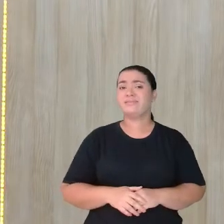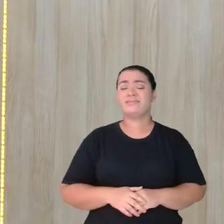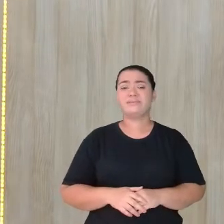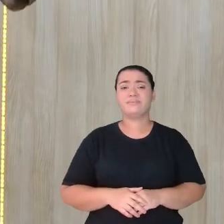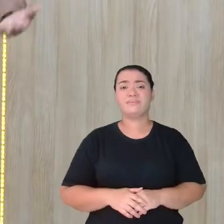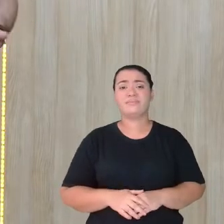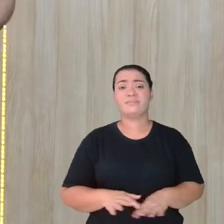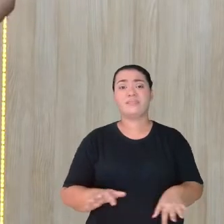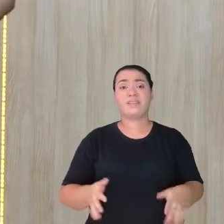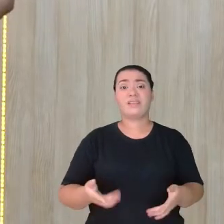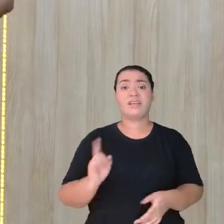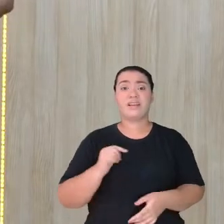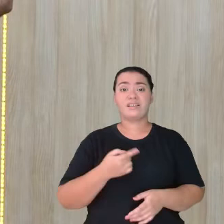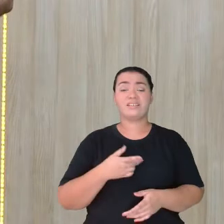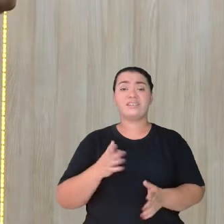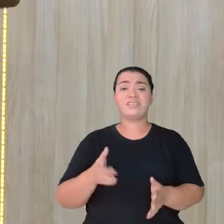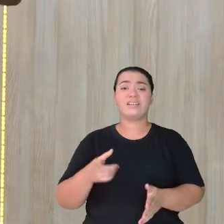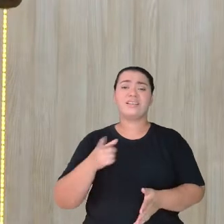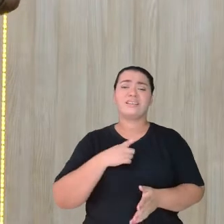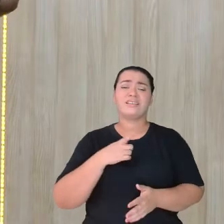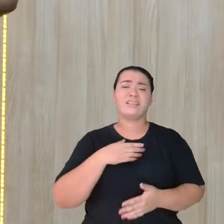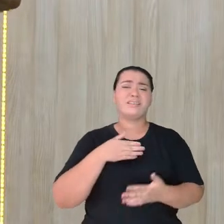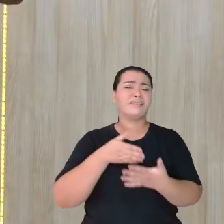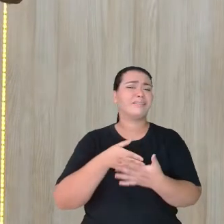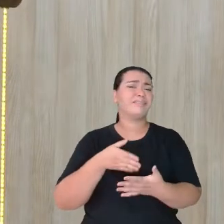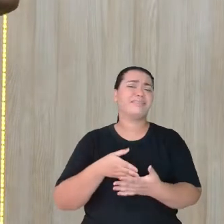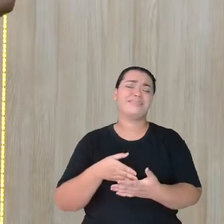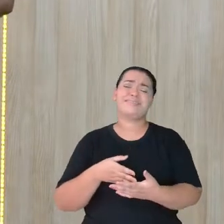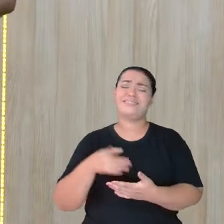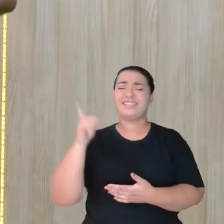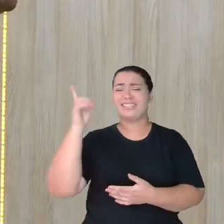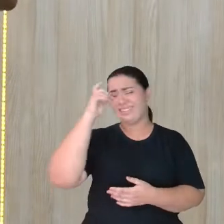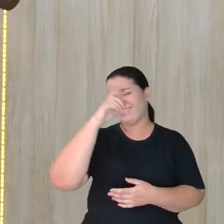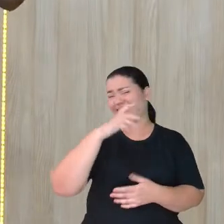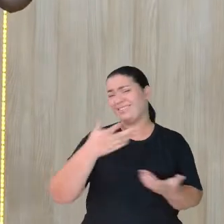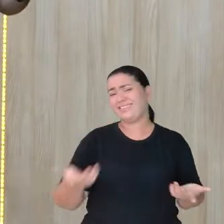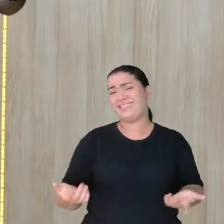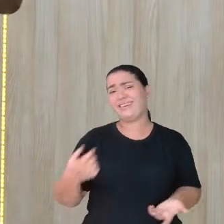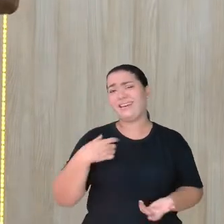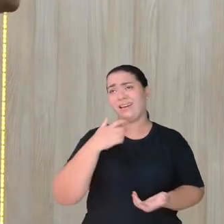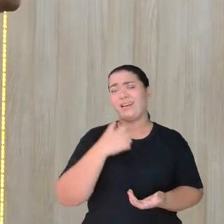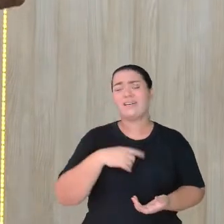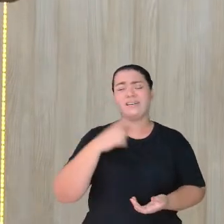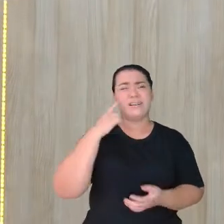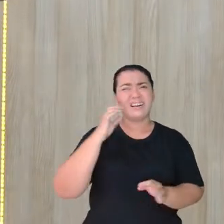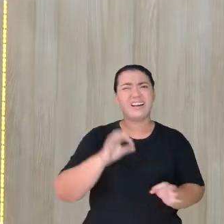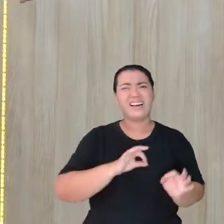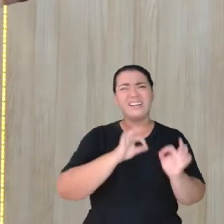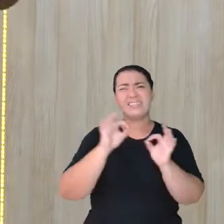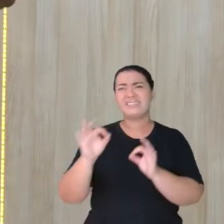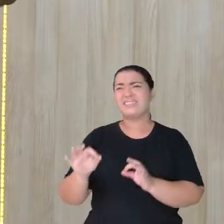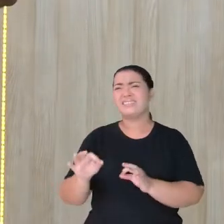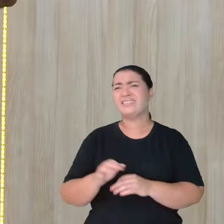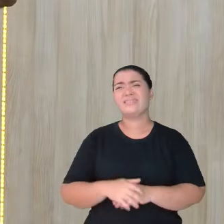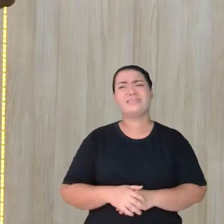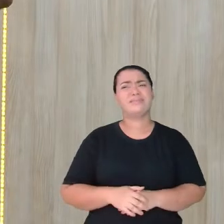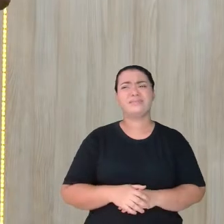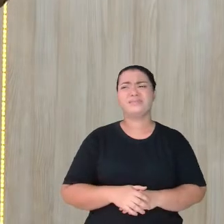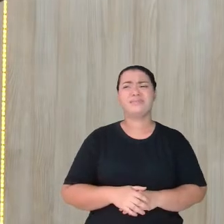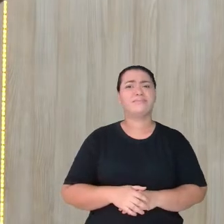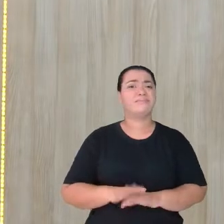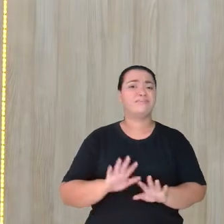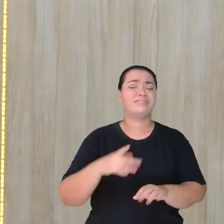tem um certo grau de dificuldade, né? Então, eu assisti a primeira aula e deixei o curso lá em stand-by,